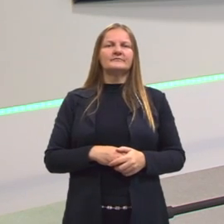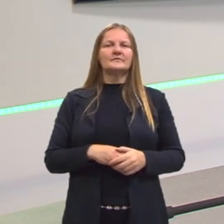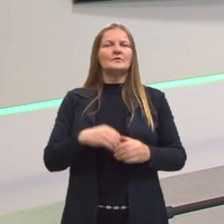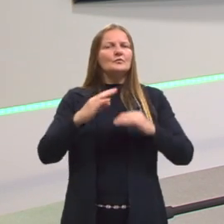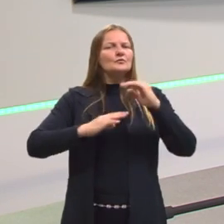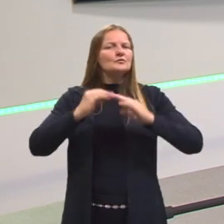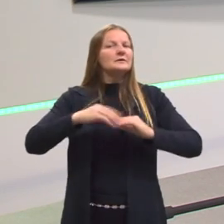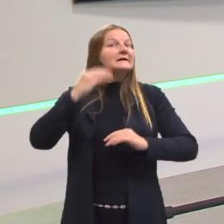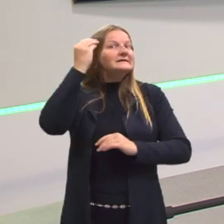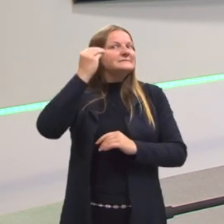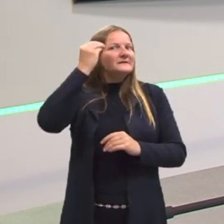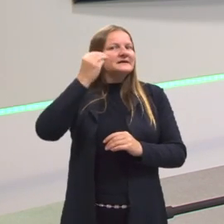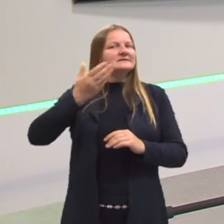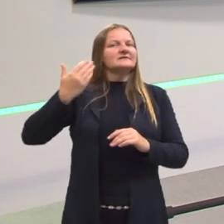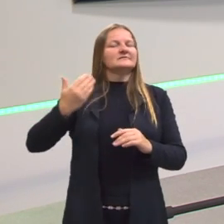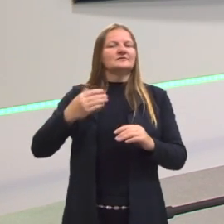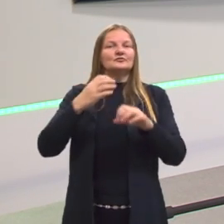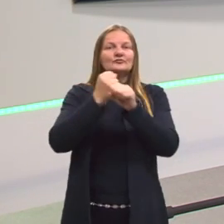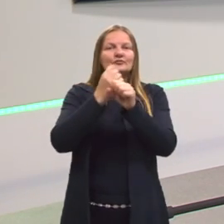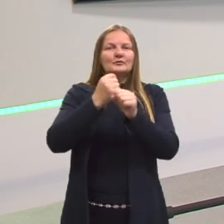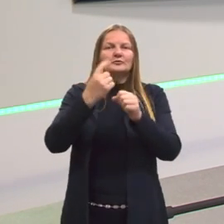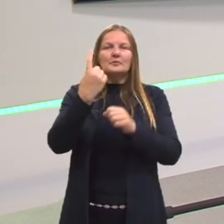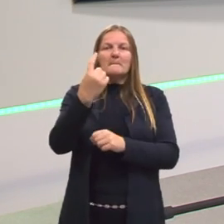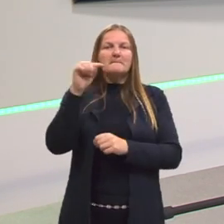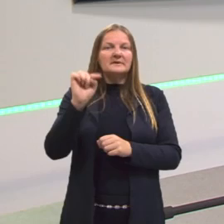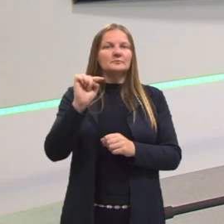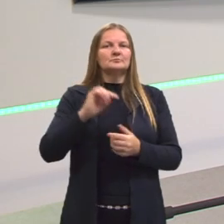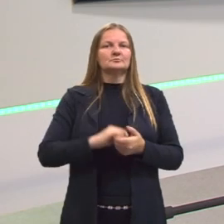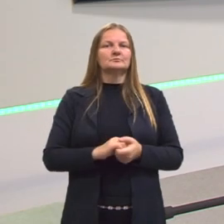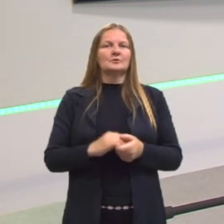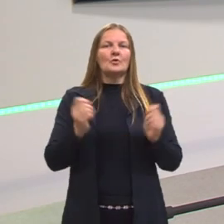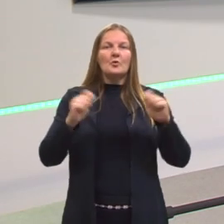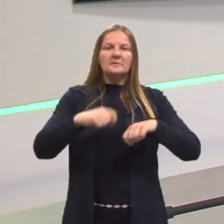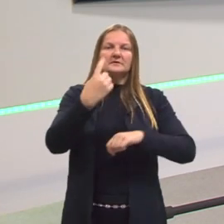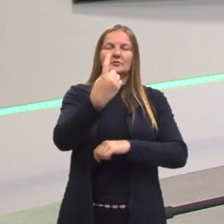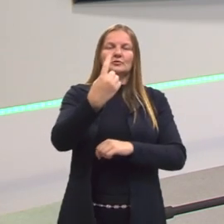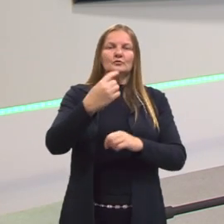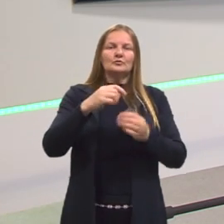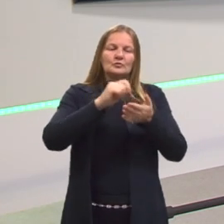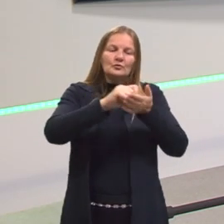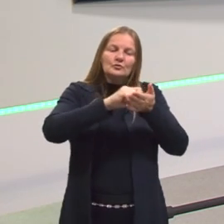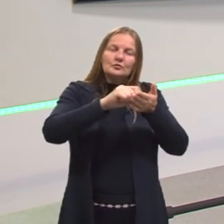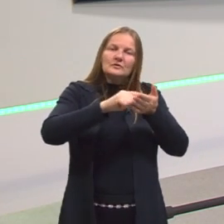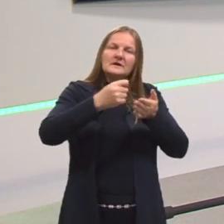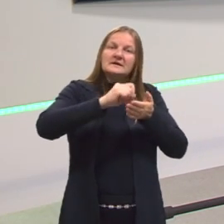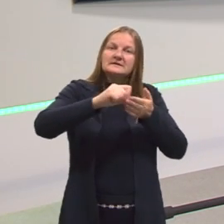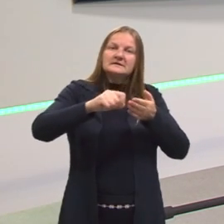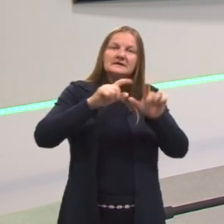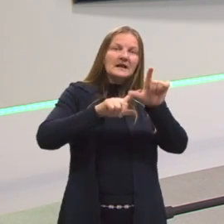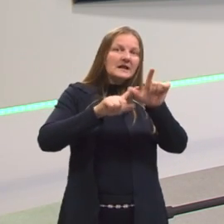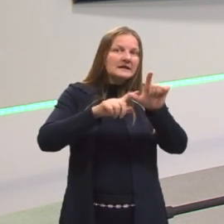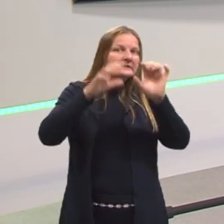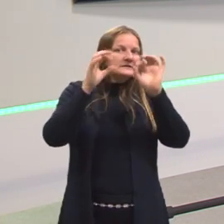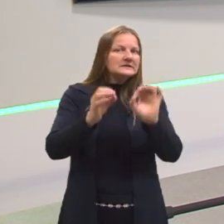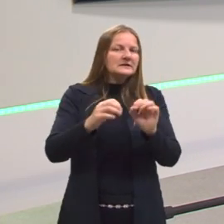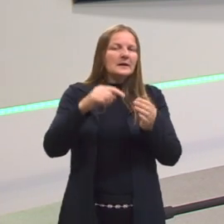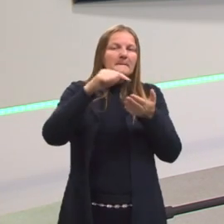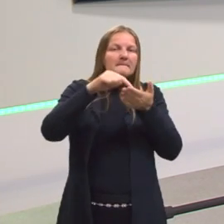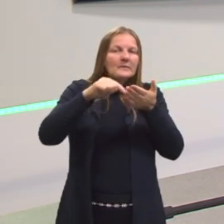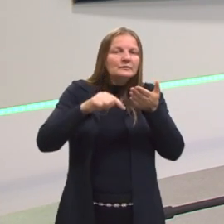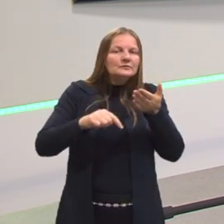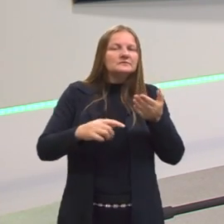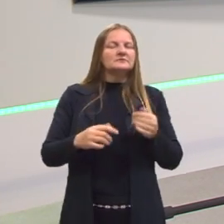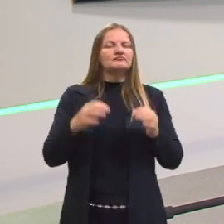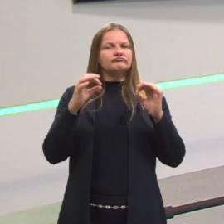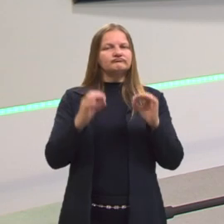assim tu vai tirar a totalidade de pontos na competência um é a grafia da palavra que tem que estar correta é a pontuação que tem